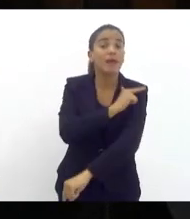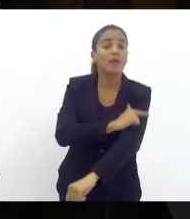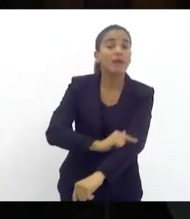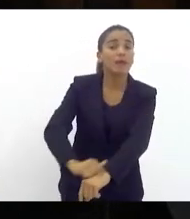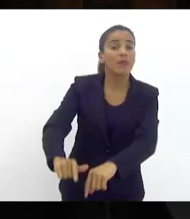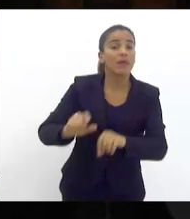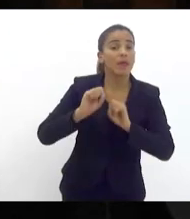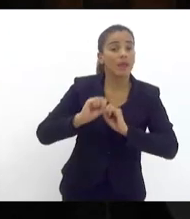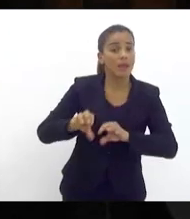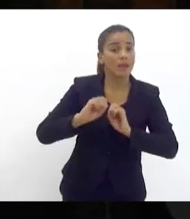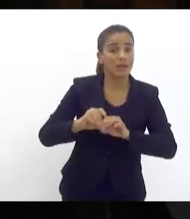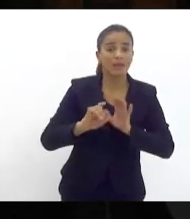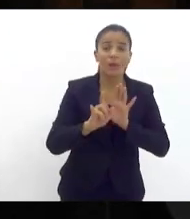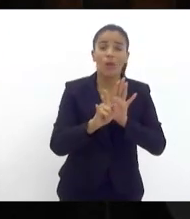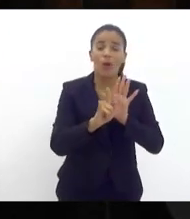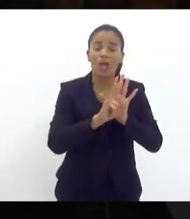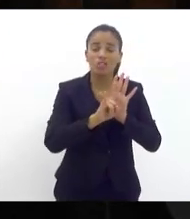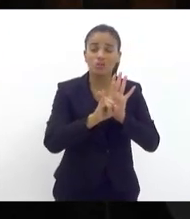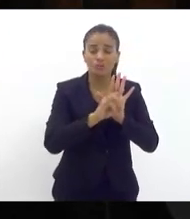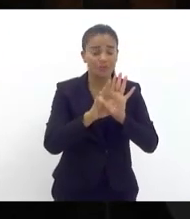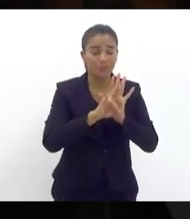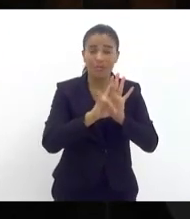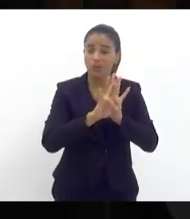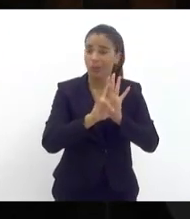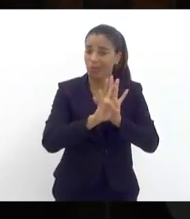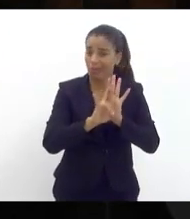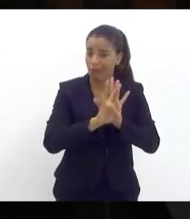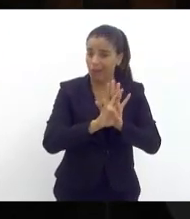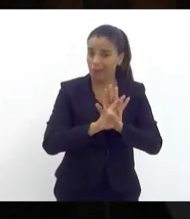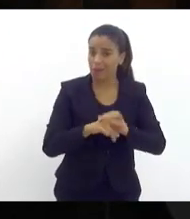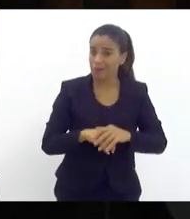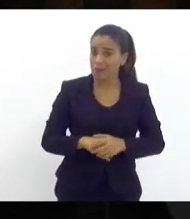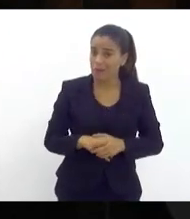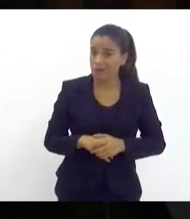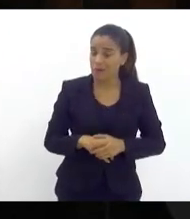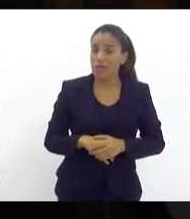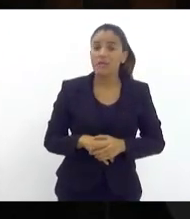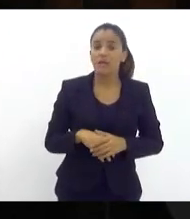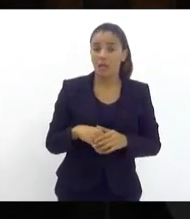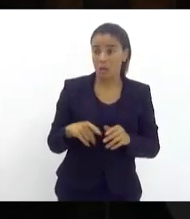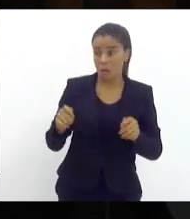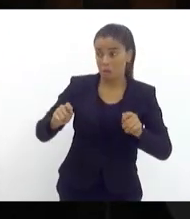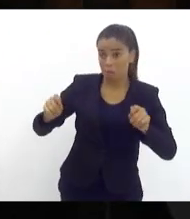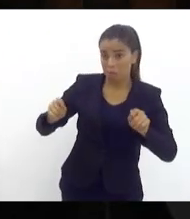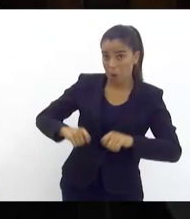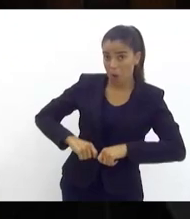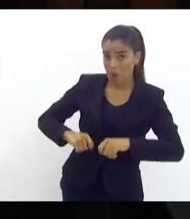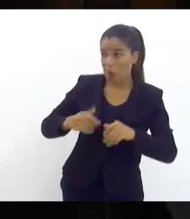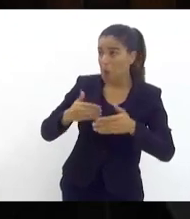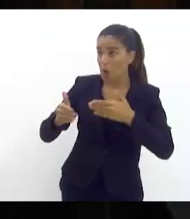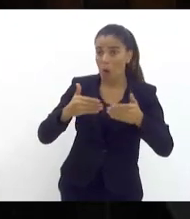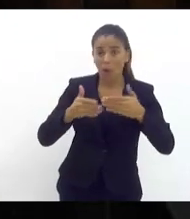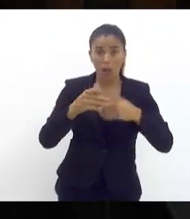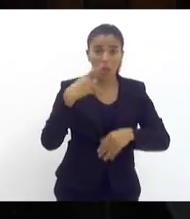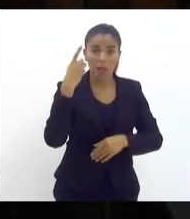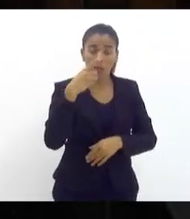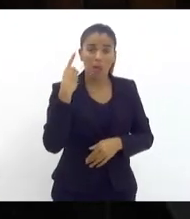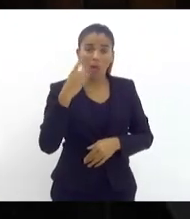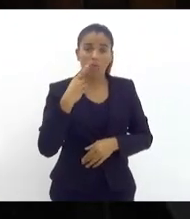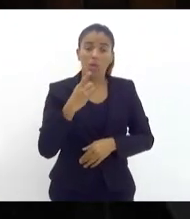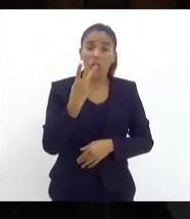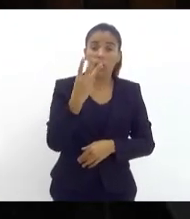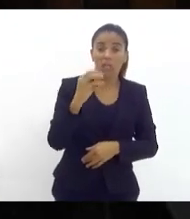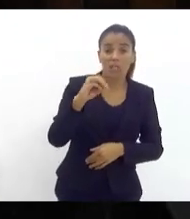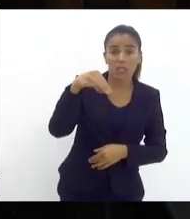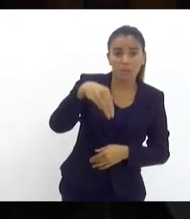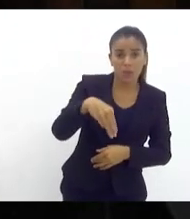regimento interno se não se pode se pudesse o deputado se manifestar 30